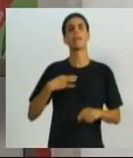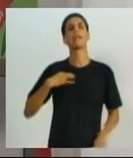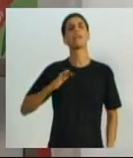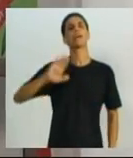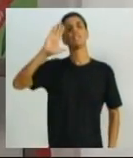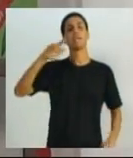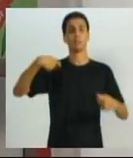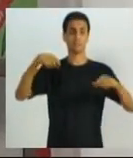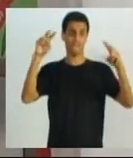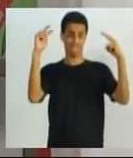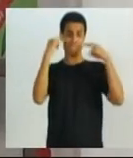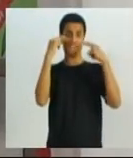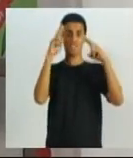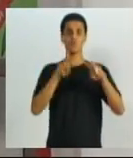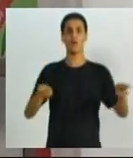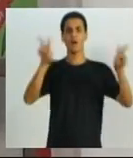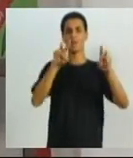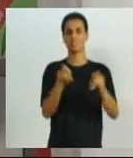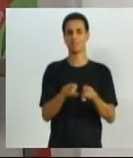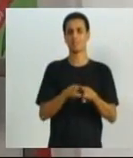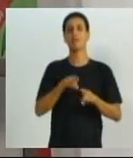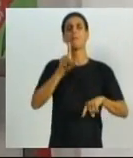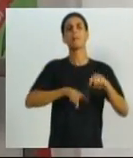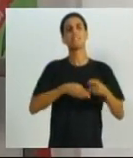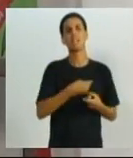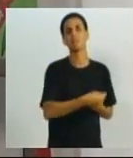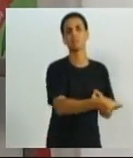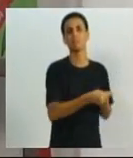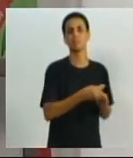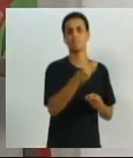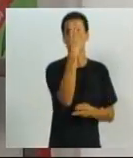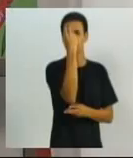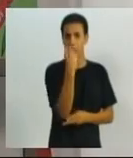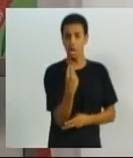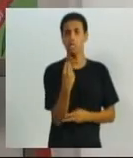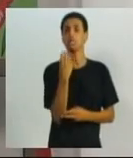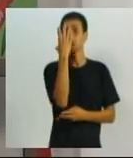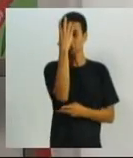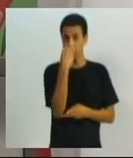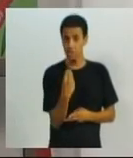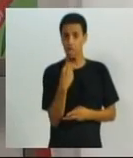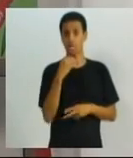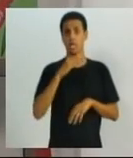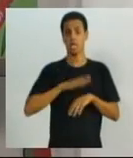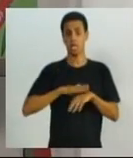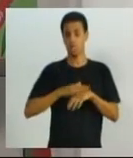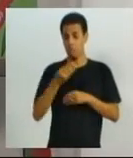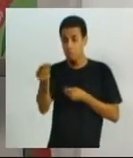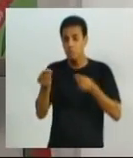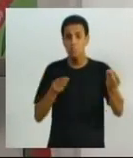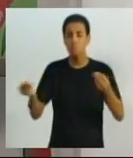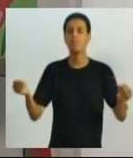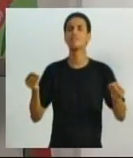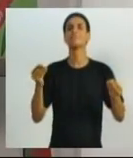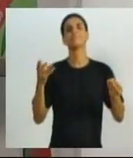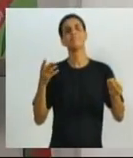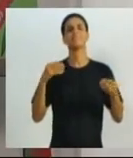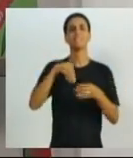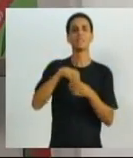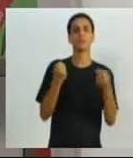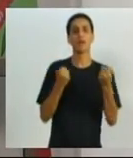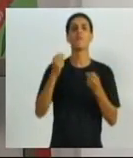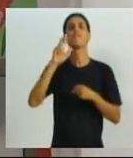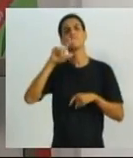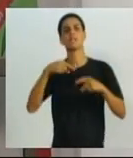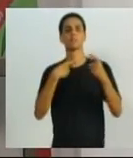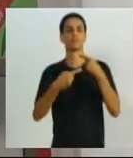pouco de visibilidade. Distribuição de material nas sinaleiras, dentro das sinaleiras, empurrando o material dentro do carro. Isso nós vamos debater ainda durante a conversa